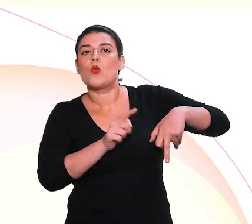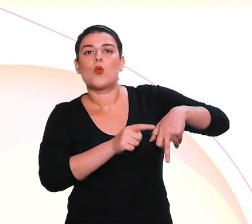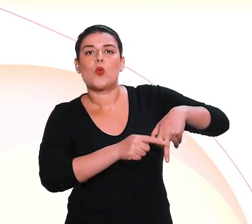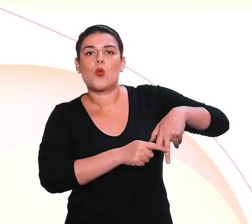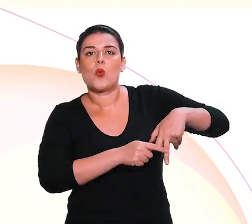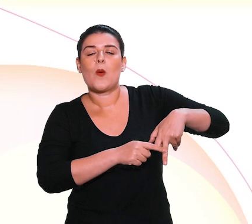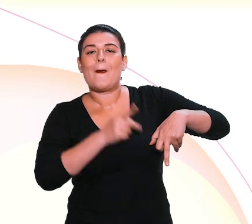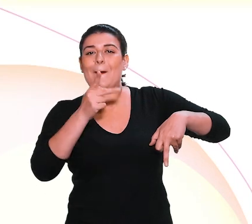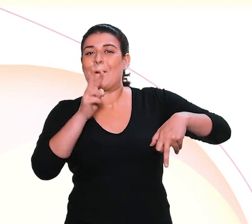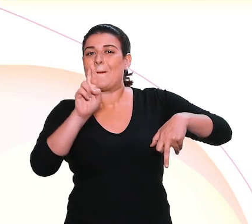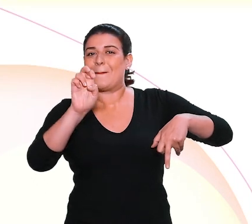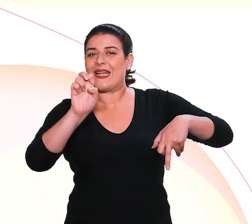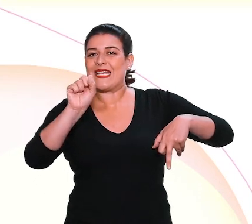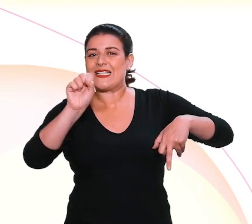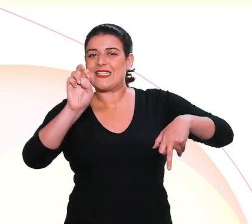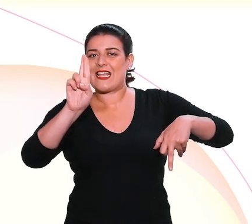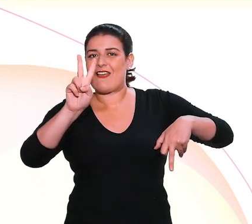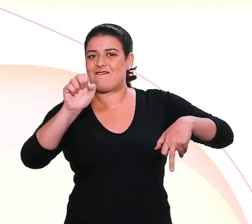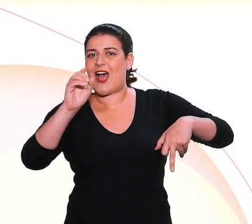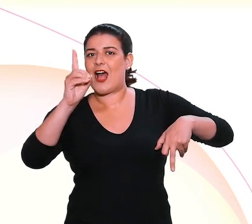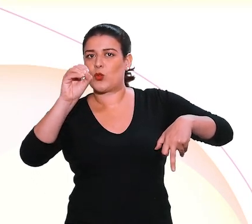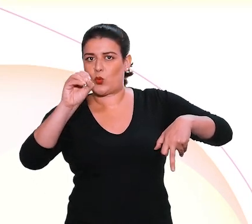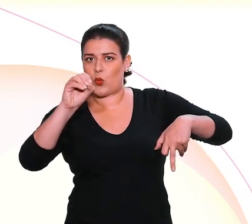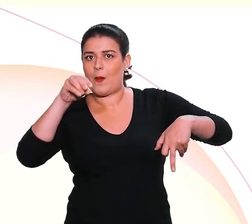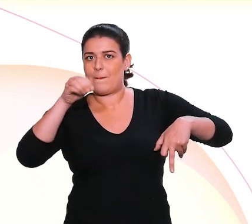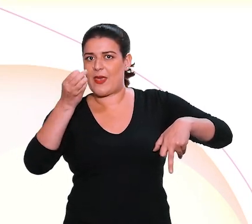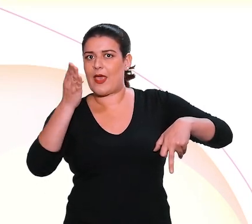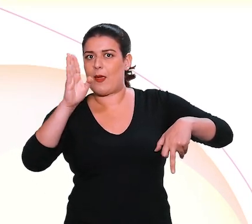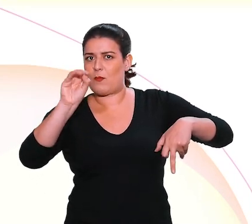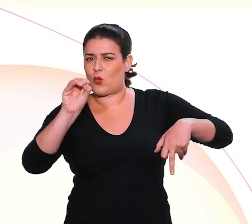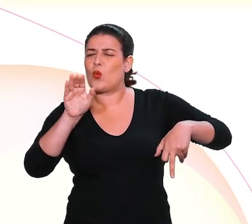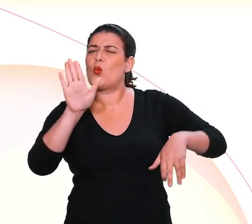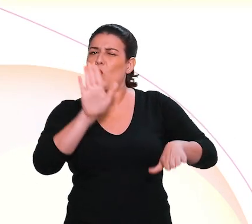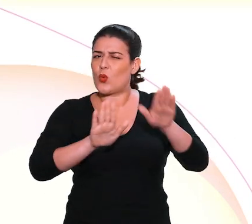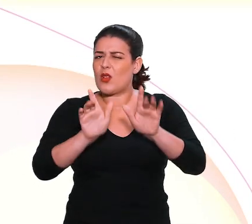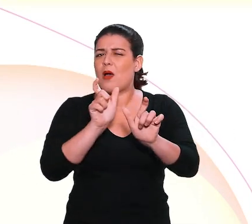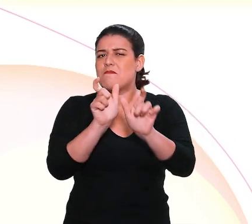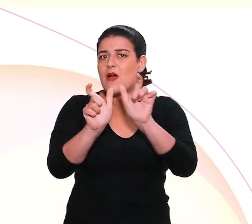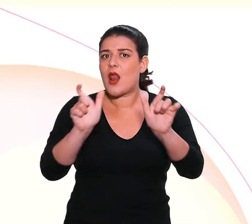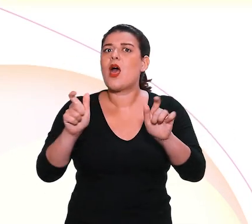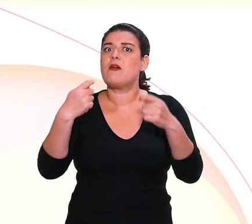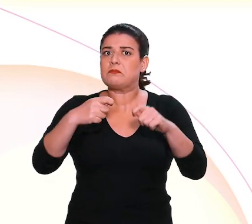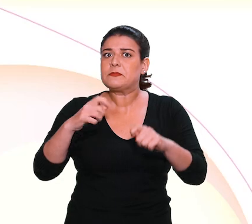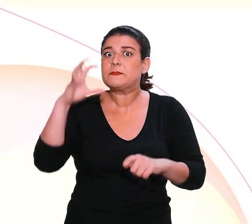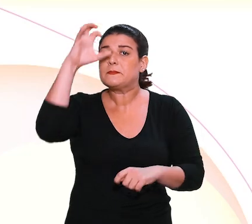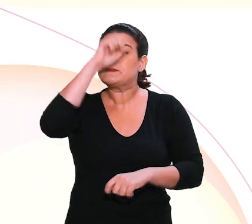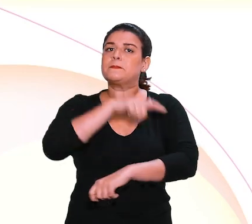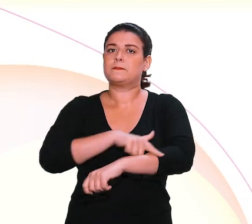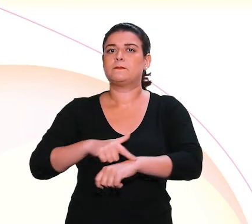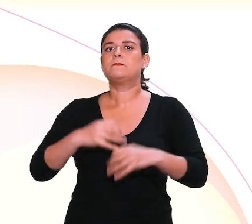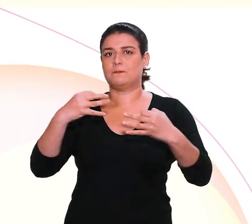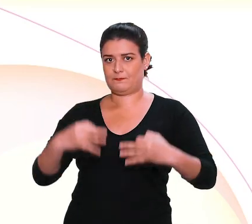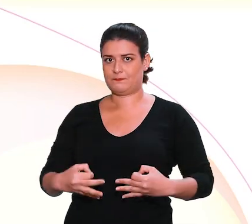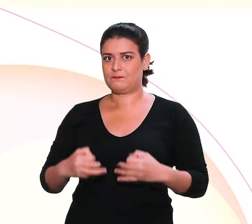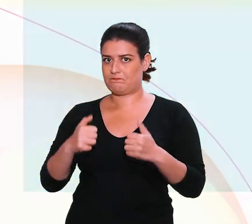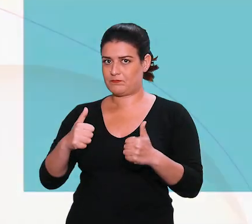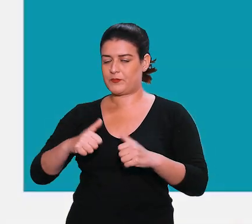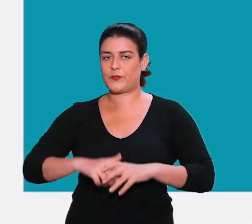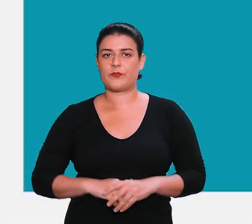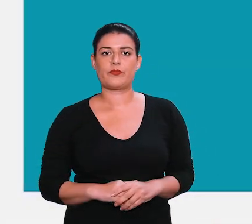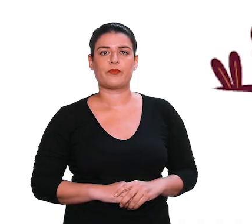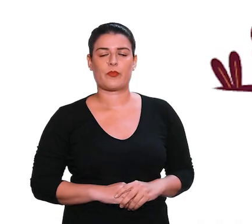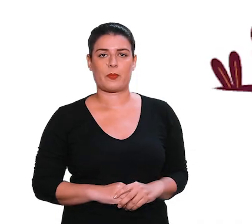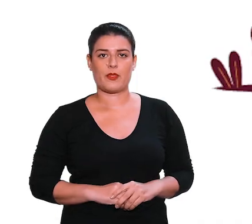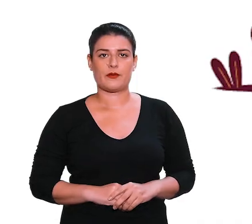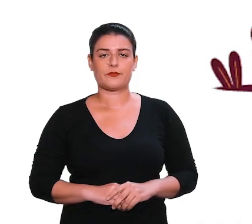de membro preservado, tá bom? Cuidado com esses termos, porque eles devem ser utilizados da melhor forma possível.